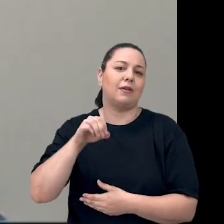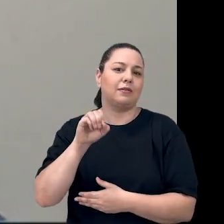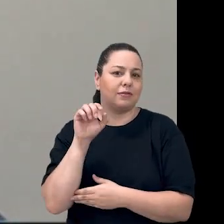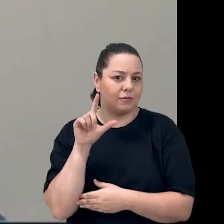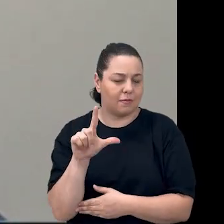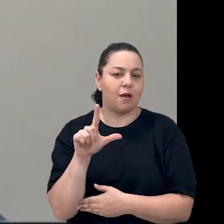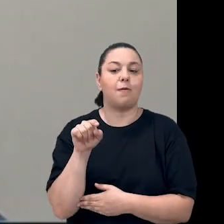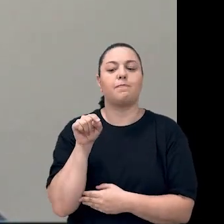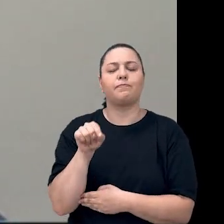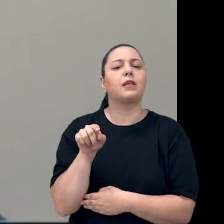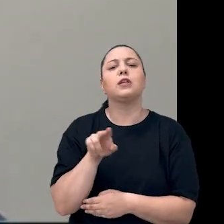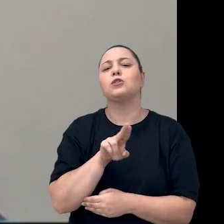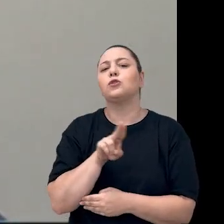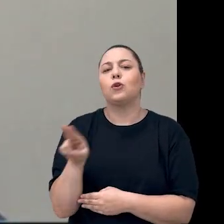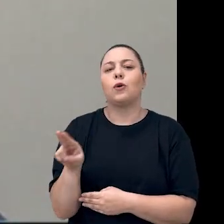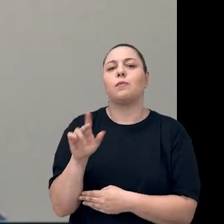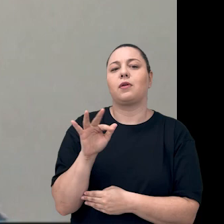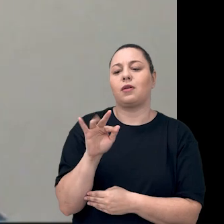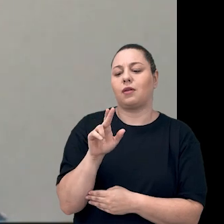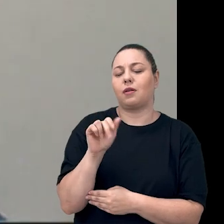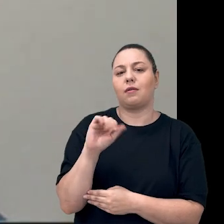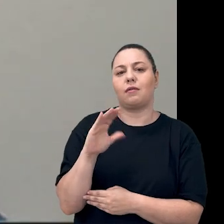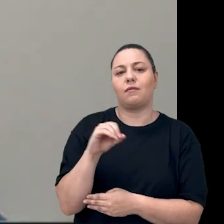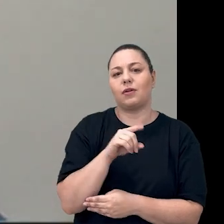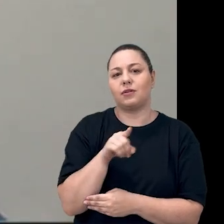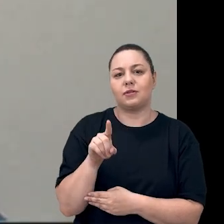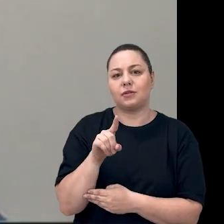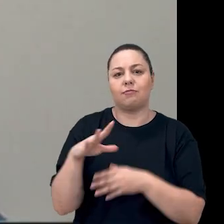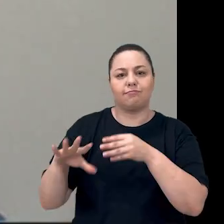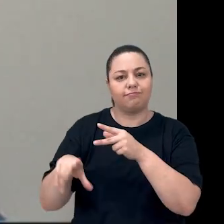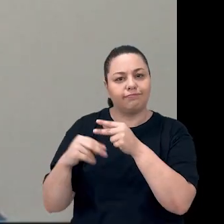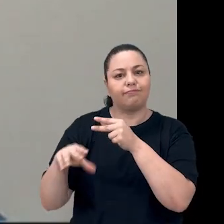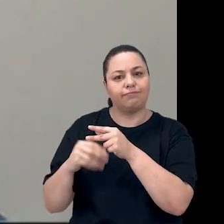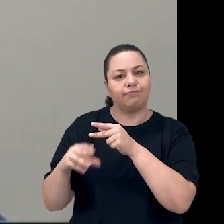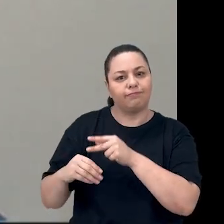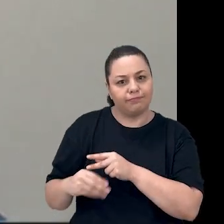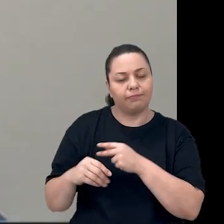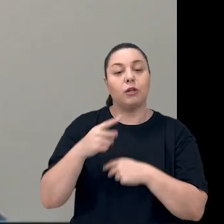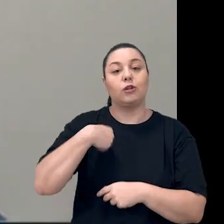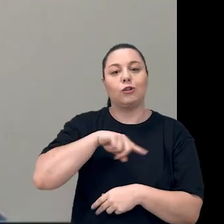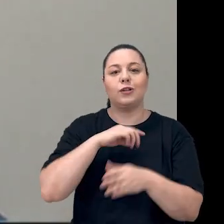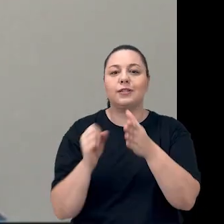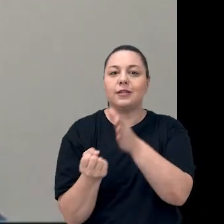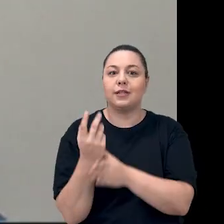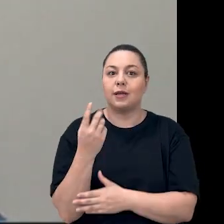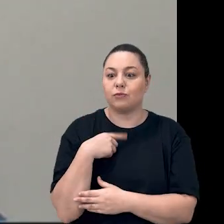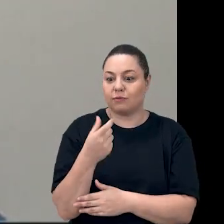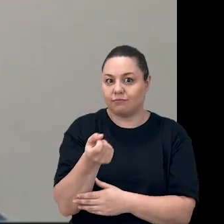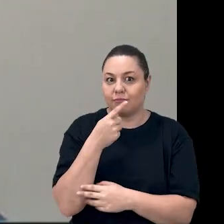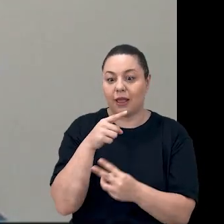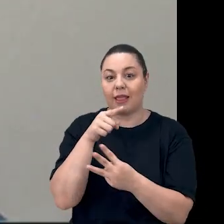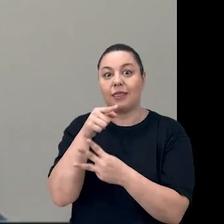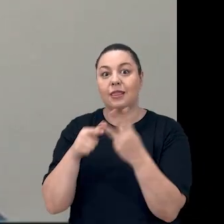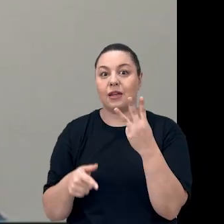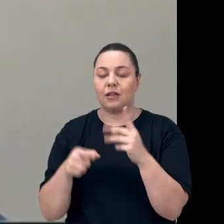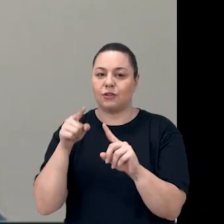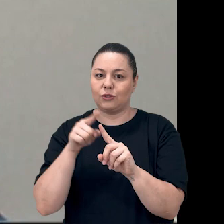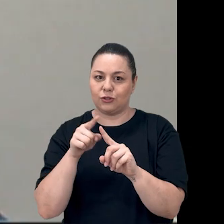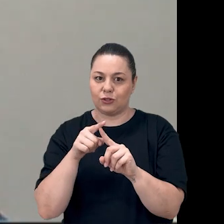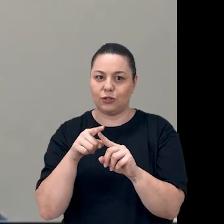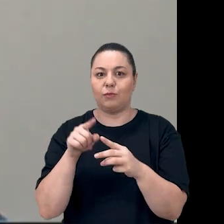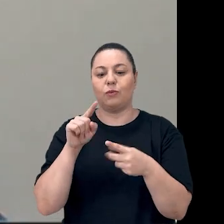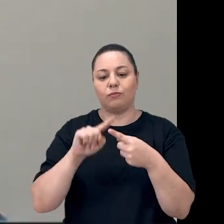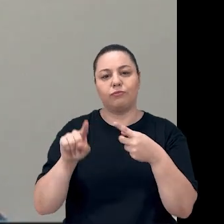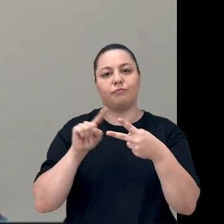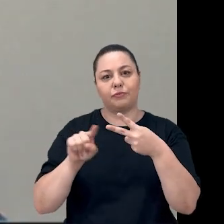WSMol. E esse pool a gente chama de fração proteica. Então, produzimos comprimidos com três diferentes